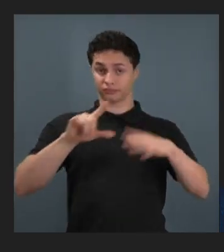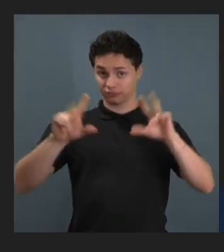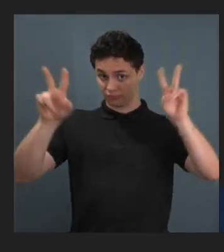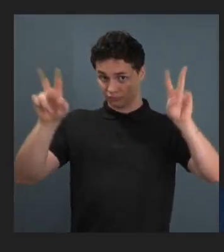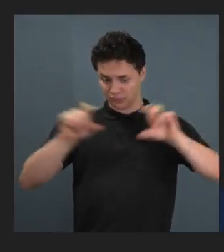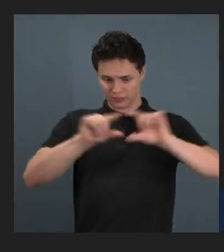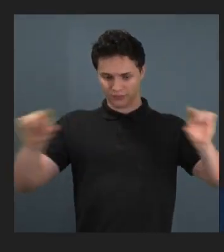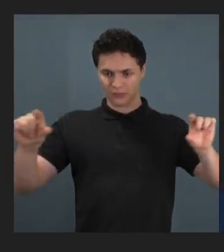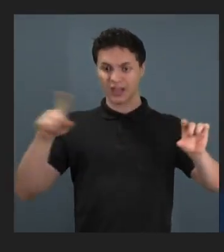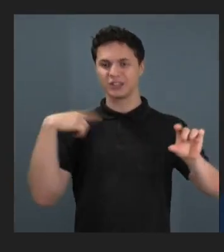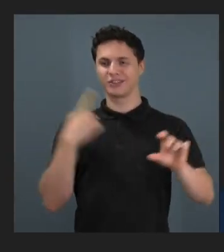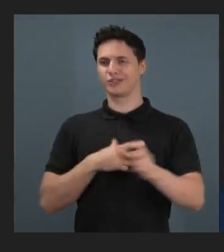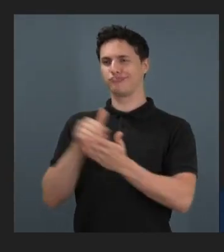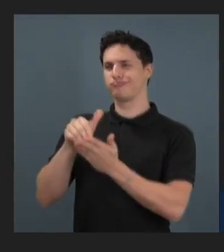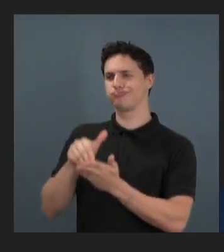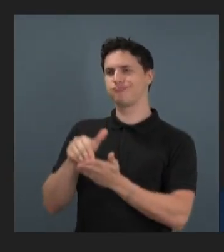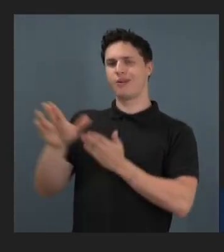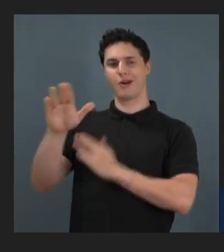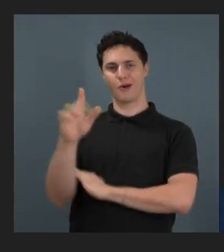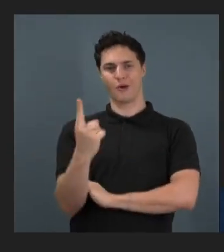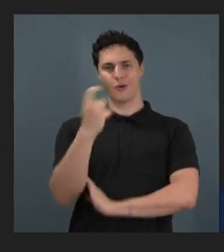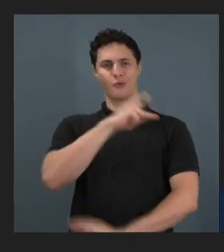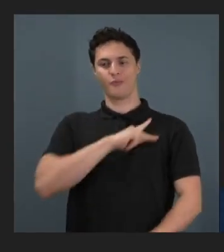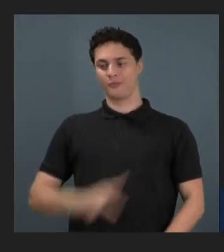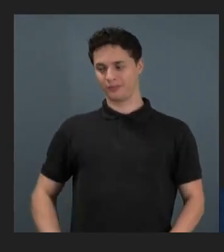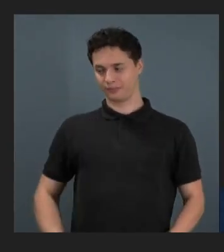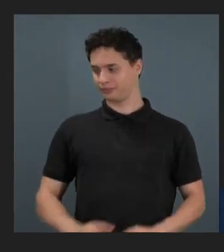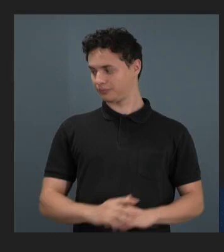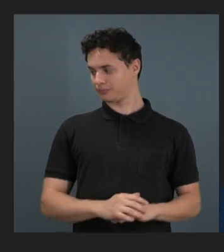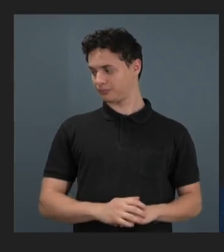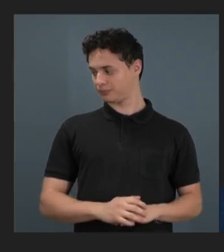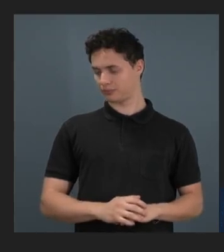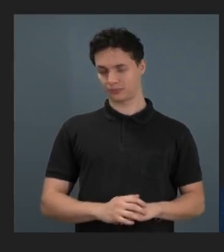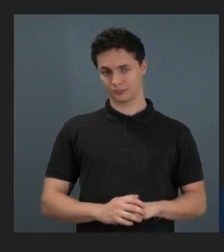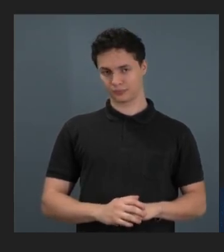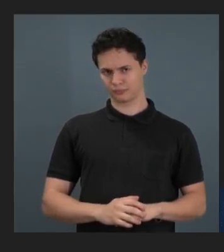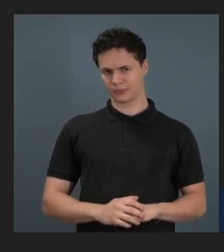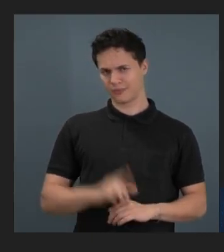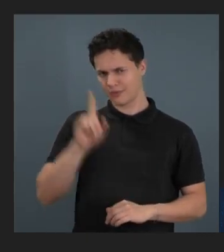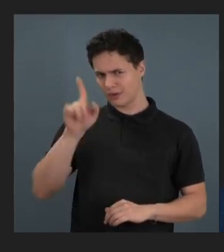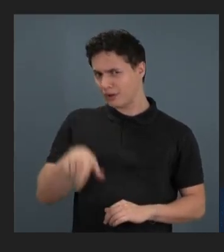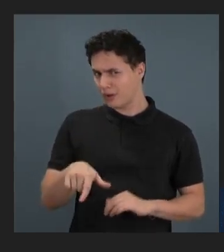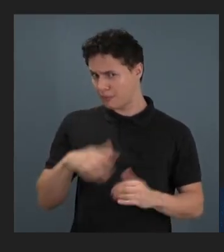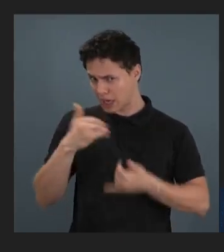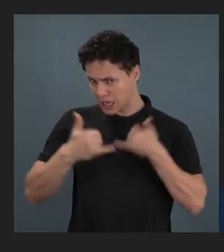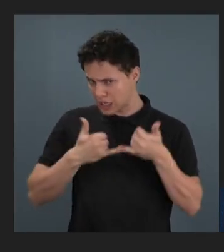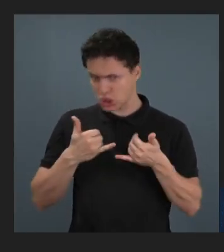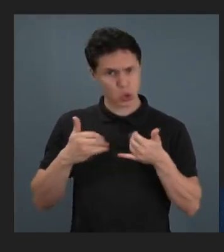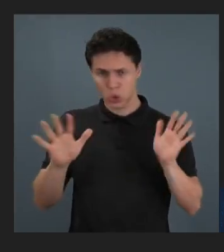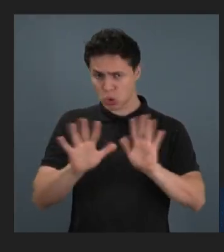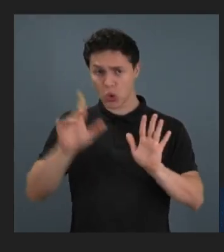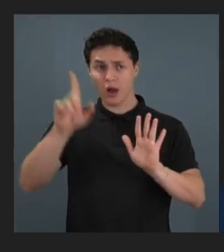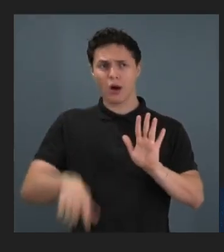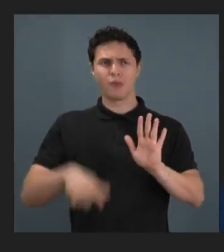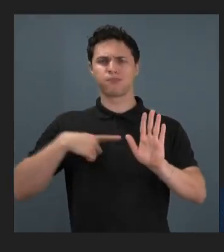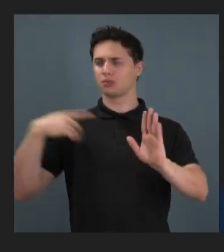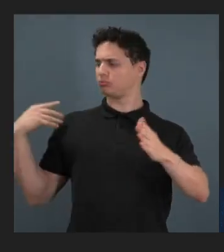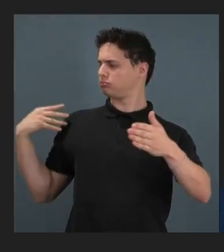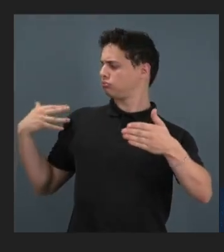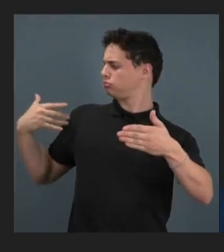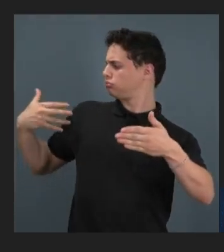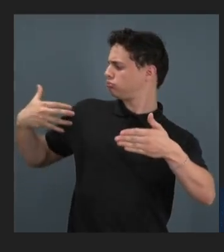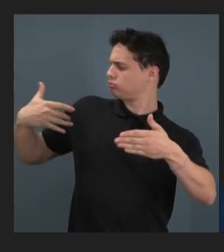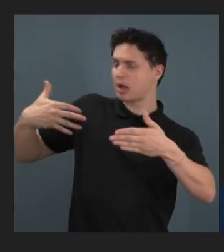um presidente, fecho aspas. Não é brincadeira, não. Isso aqui é uma sequência